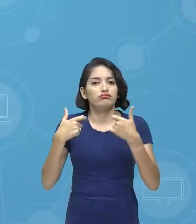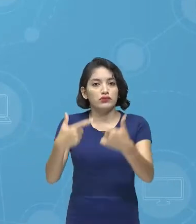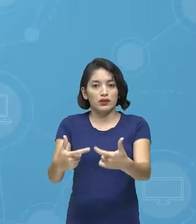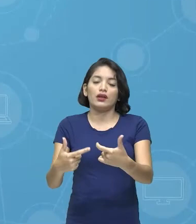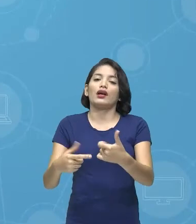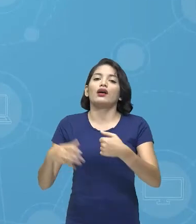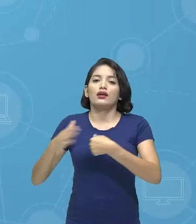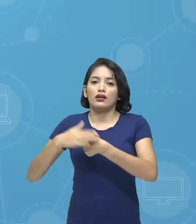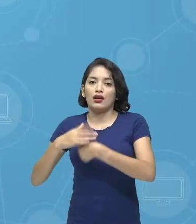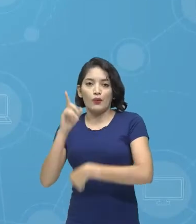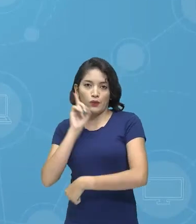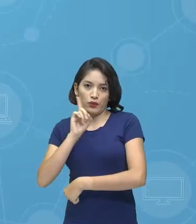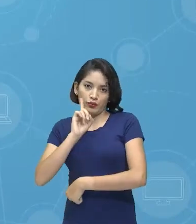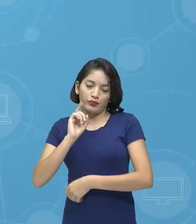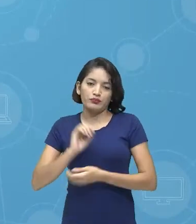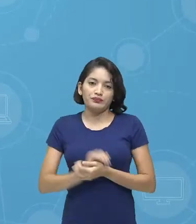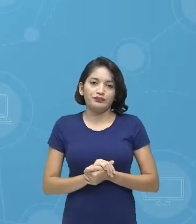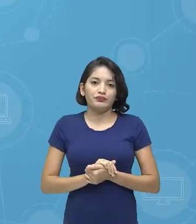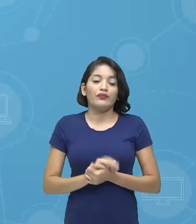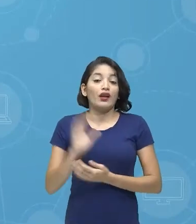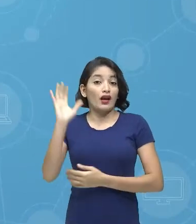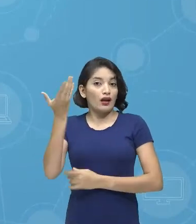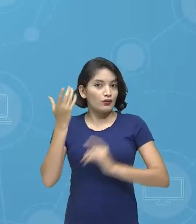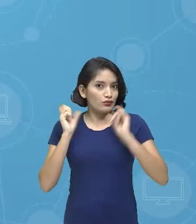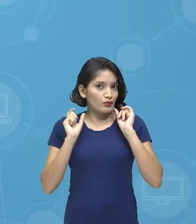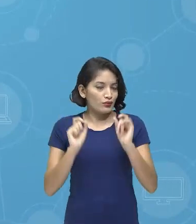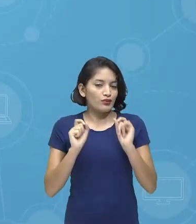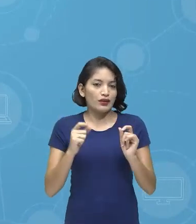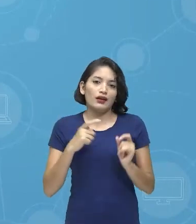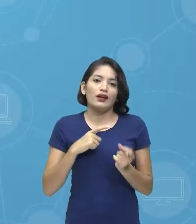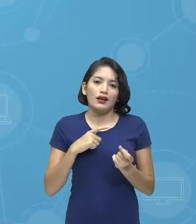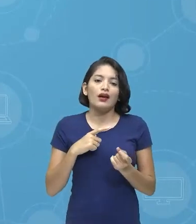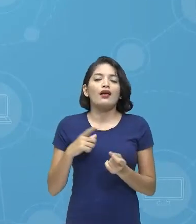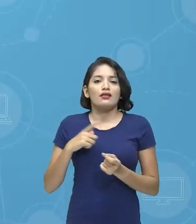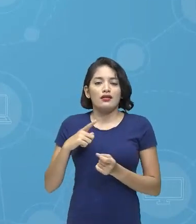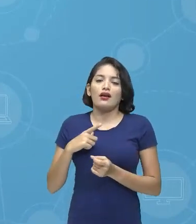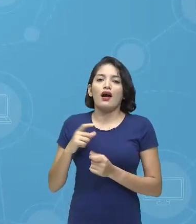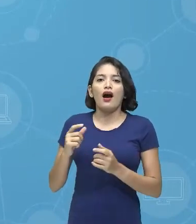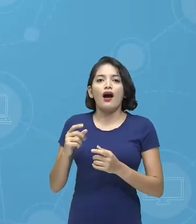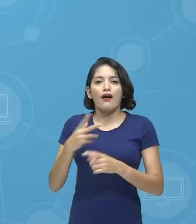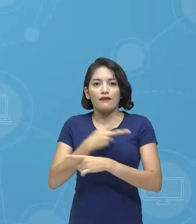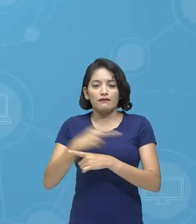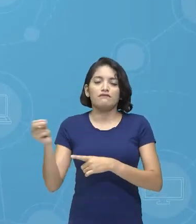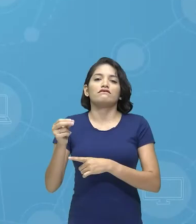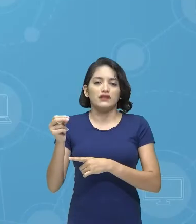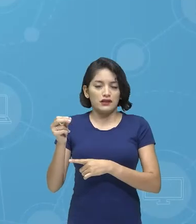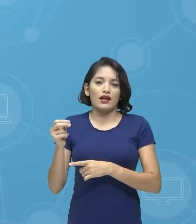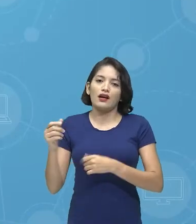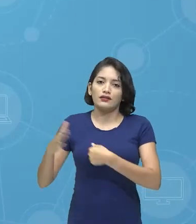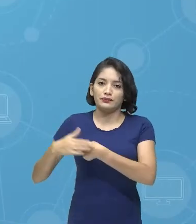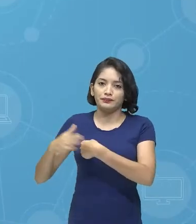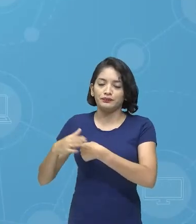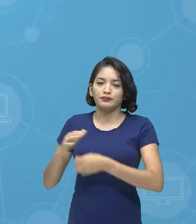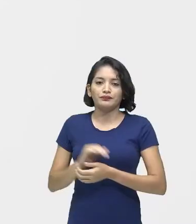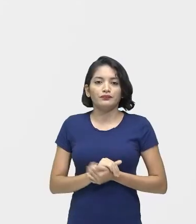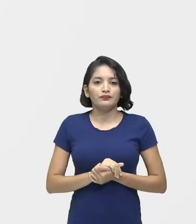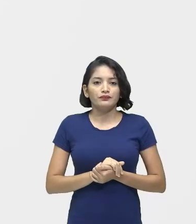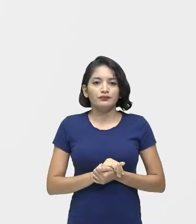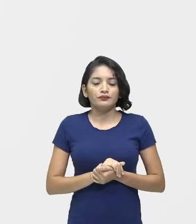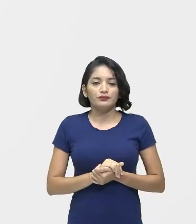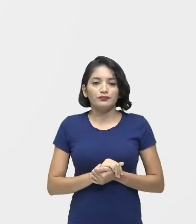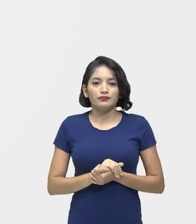de independência dos Estados Unidos. Como resultado, nós vamos ter a declaração de independência, certo? Então vamos lá, a primeira questão. Então nós temos